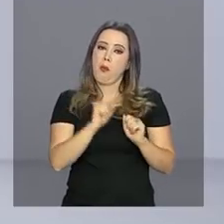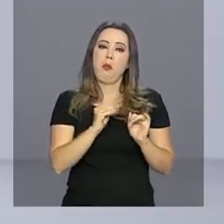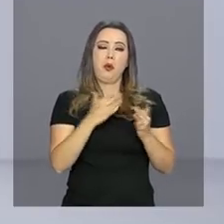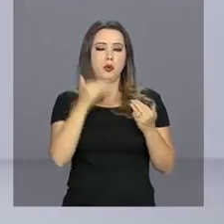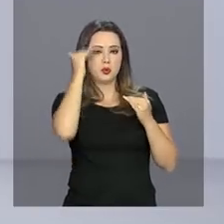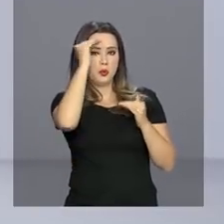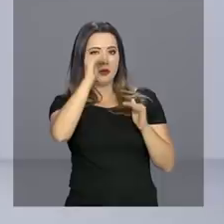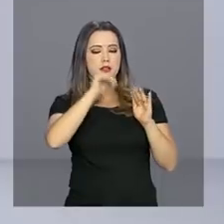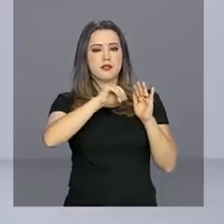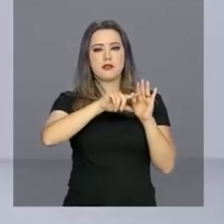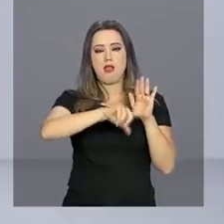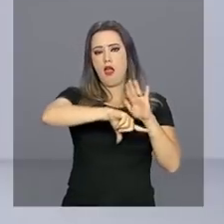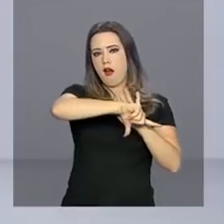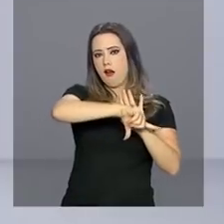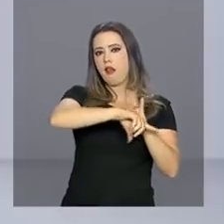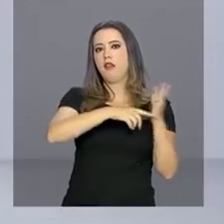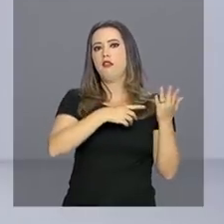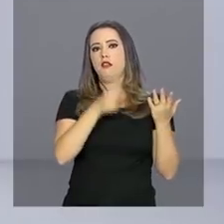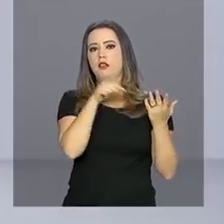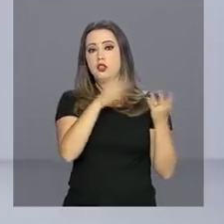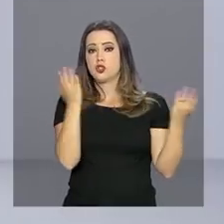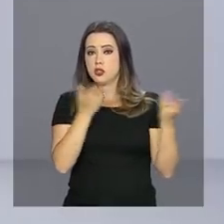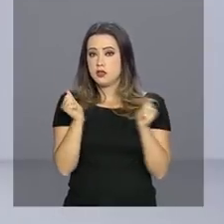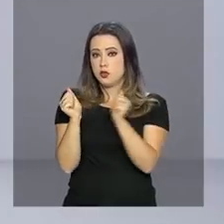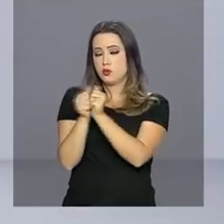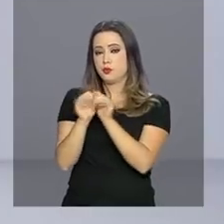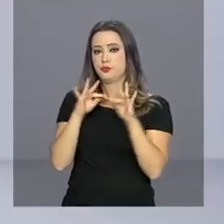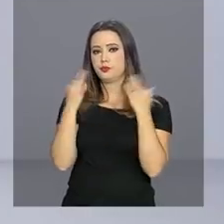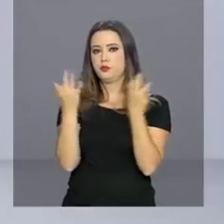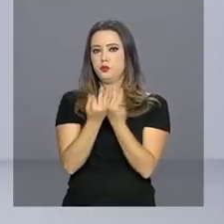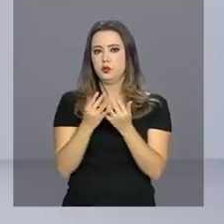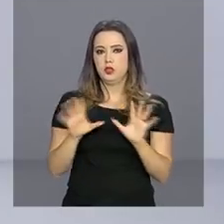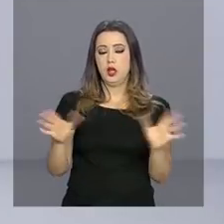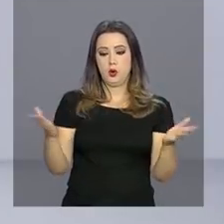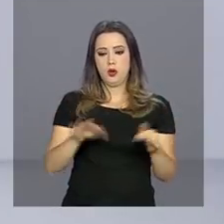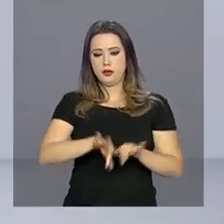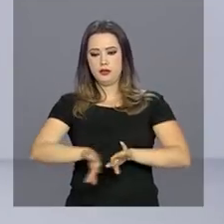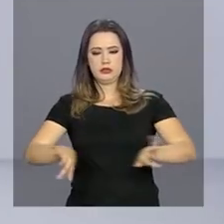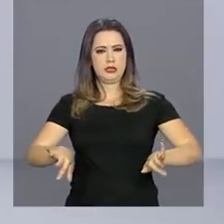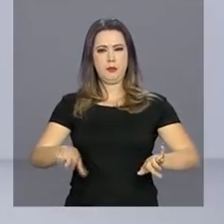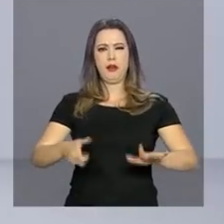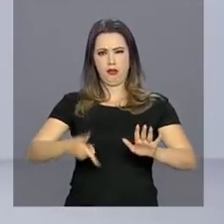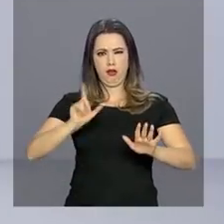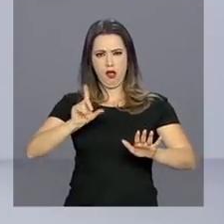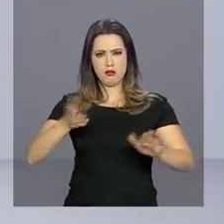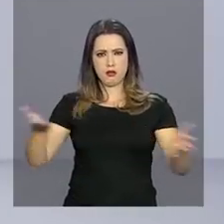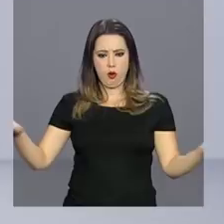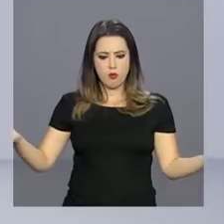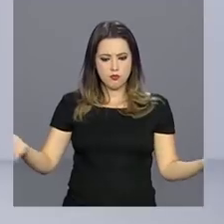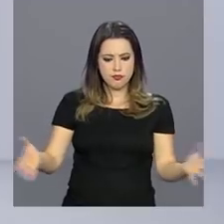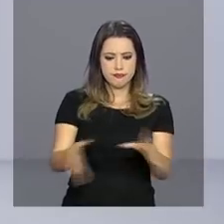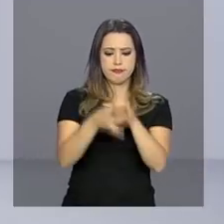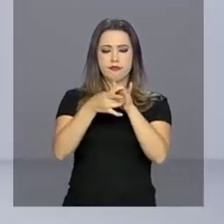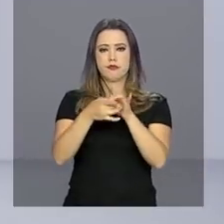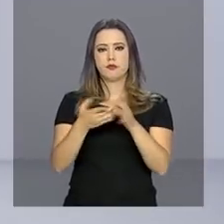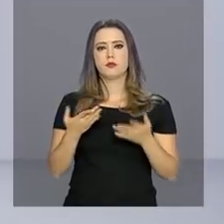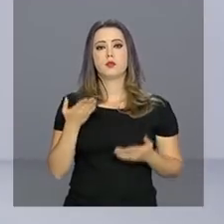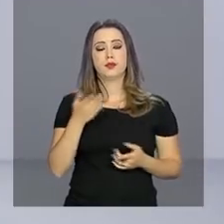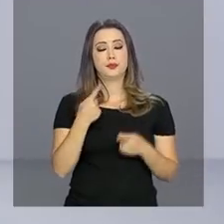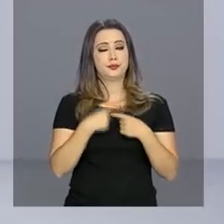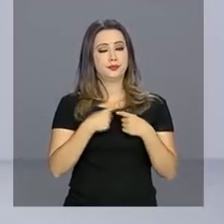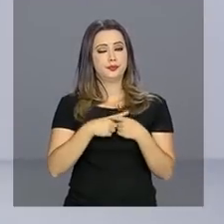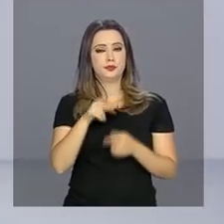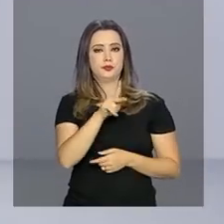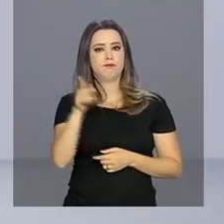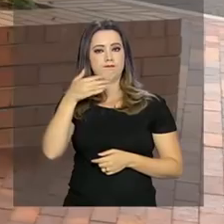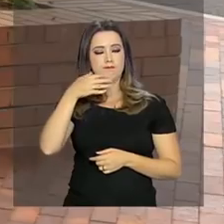ilegal, já estão com seus familiares. A separação foi uma consequência da política implementada pelo presidente Donald Trump em